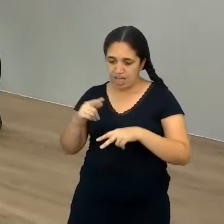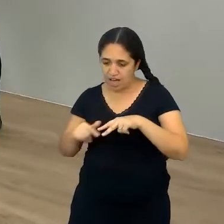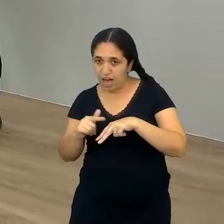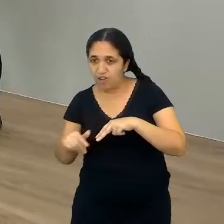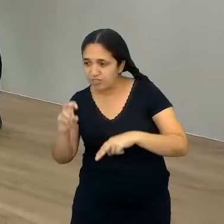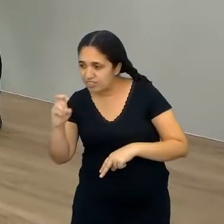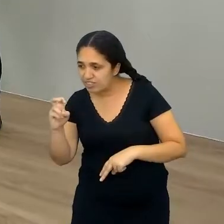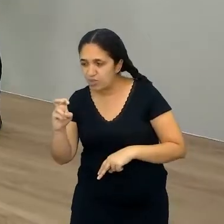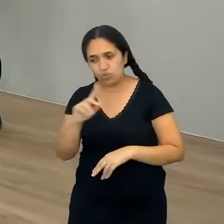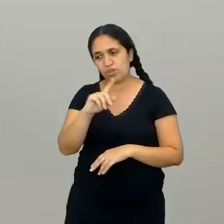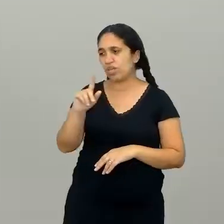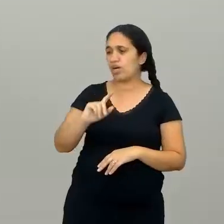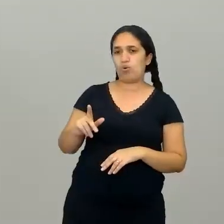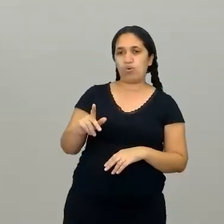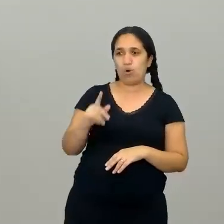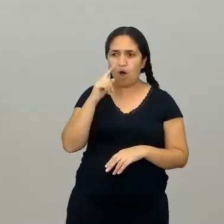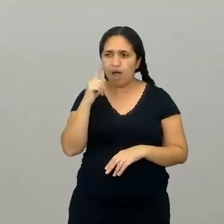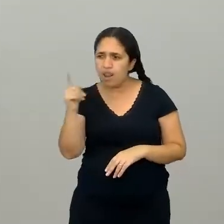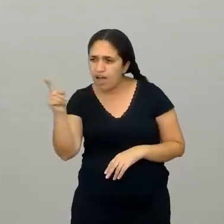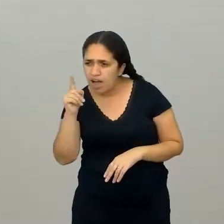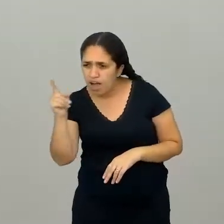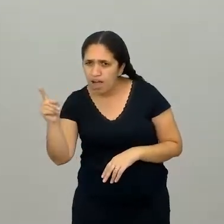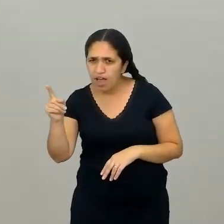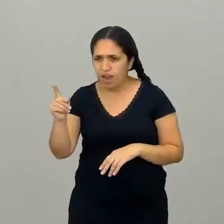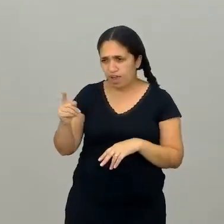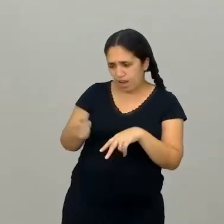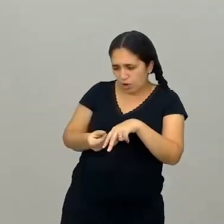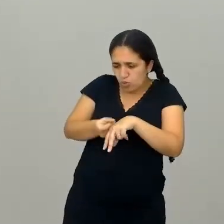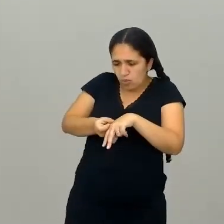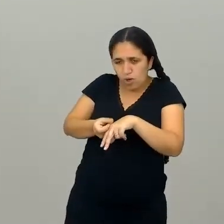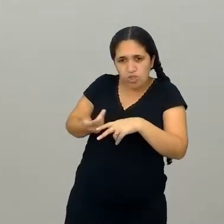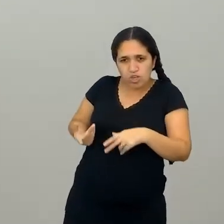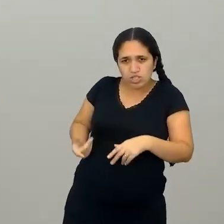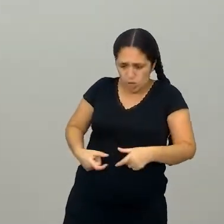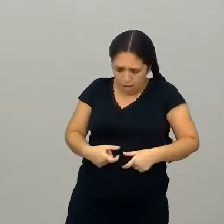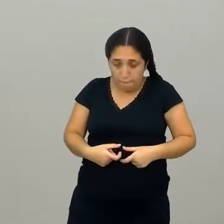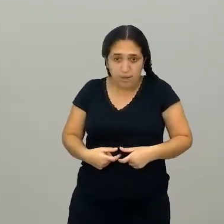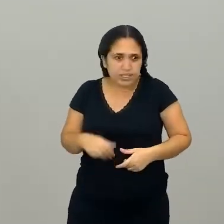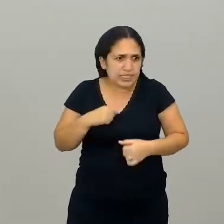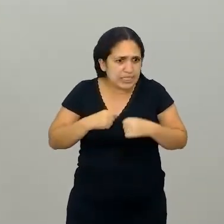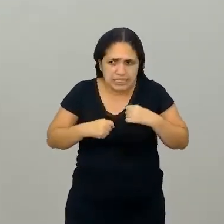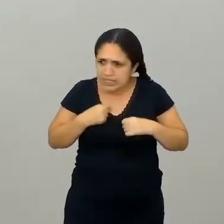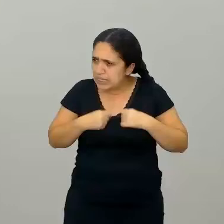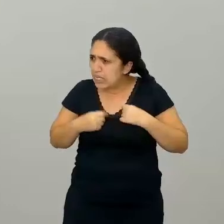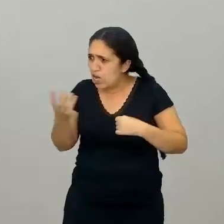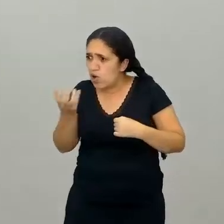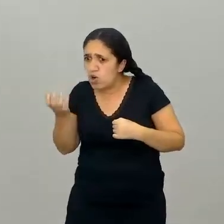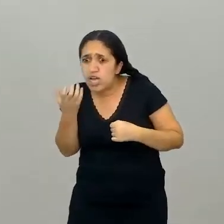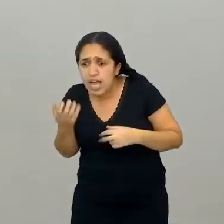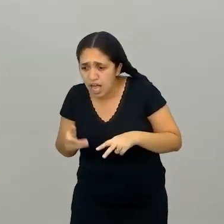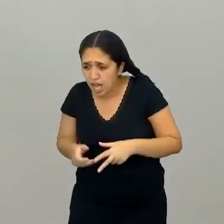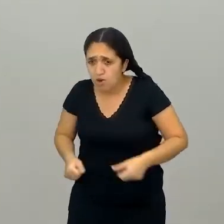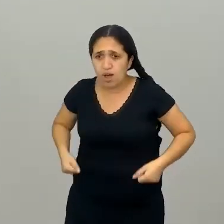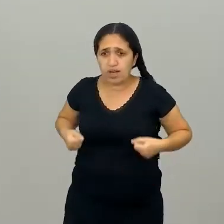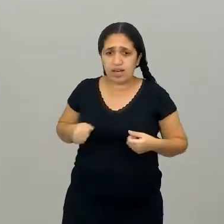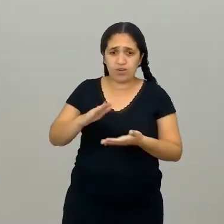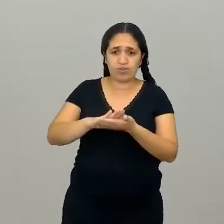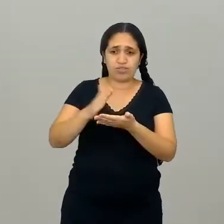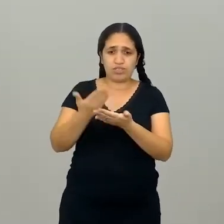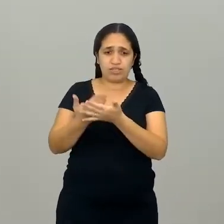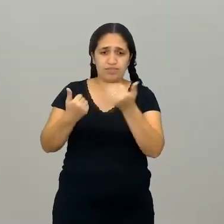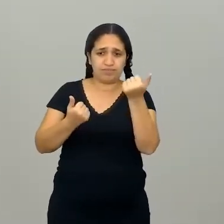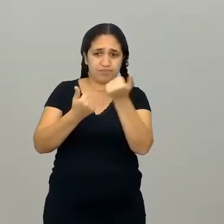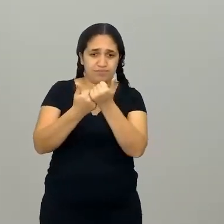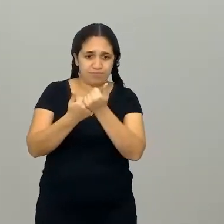suficiente. Olha aquela calça com um botãozinho a mais. Aí você fica desesperado, você quer a calça com um botãozinho a